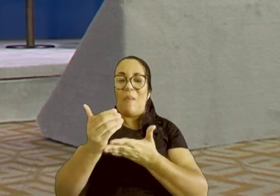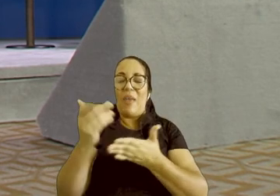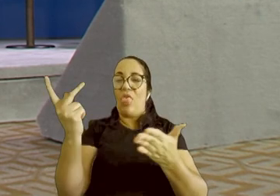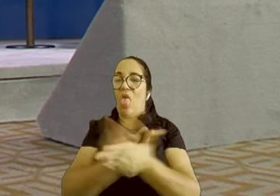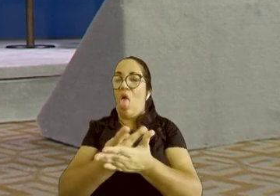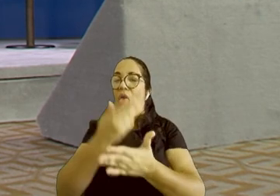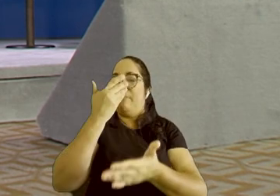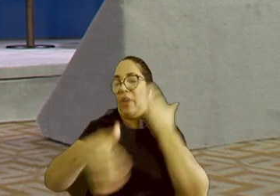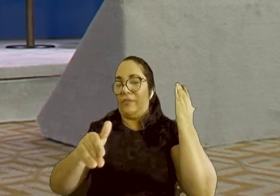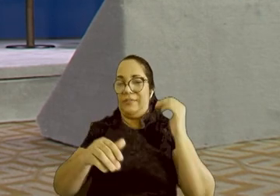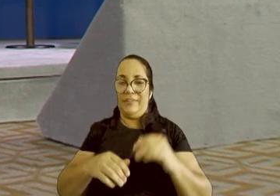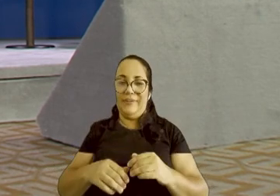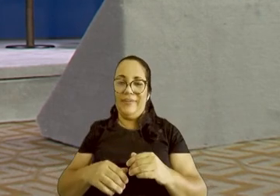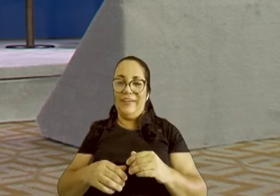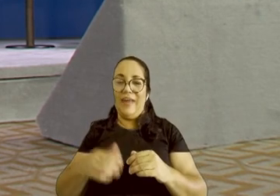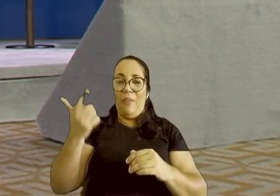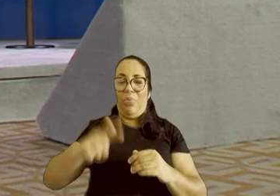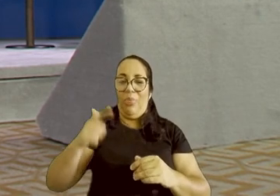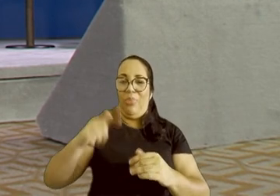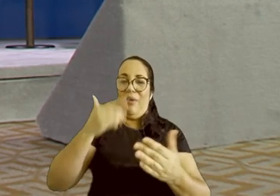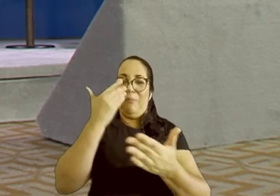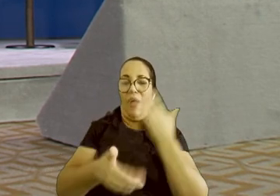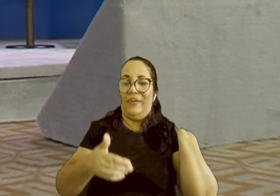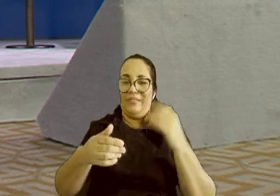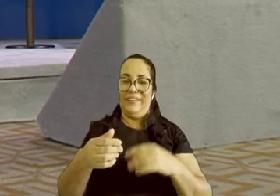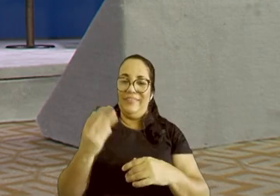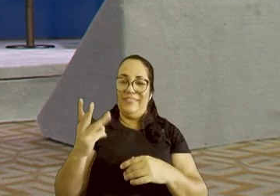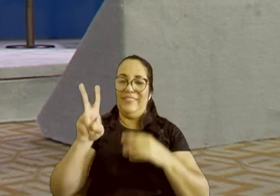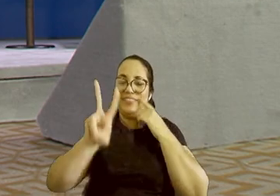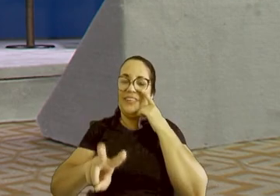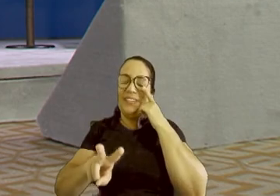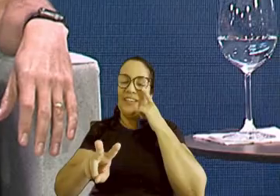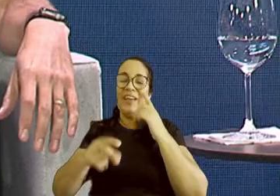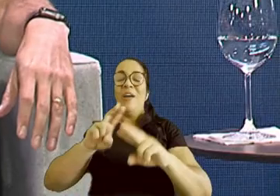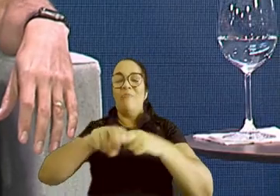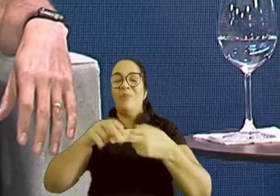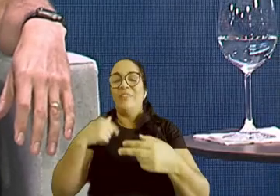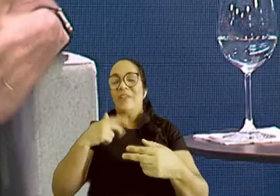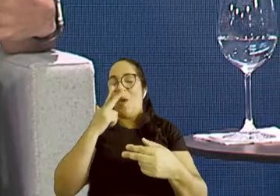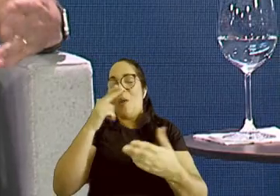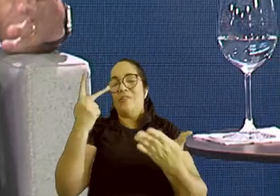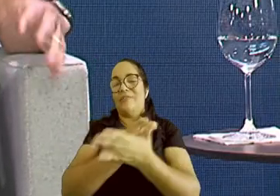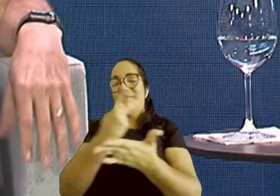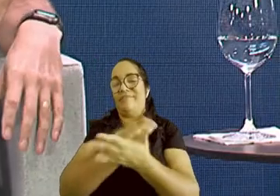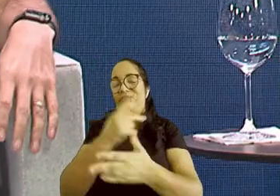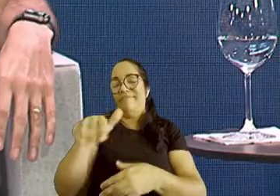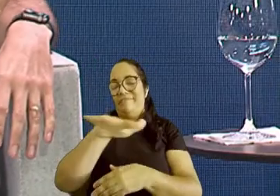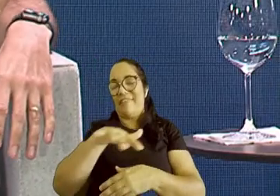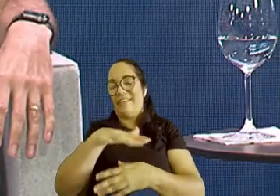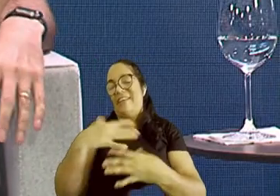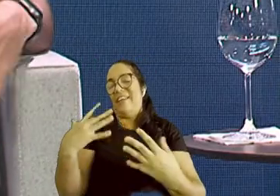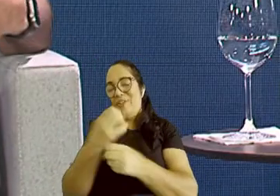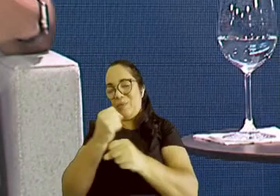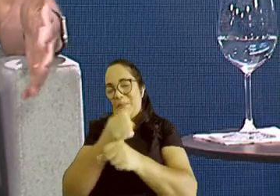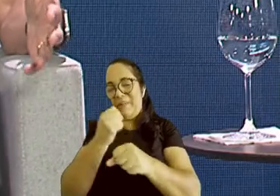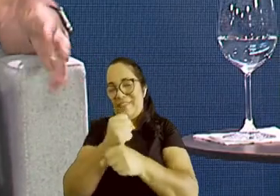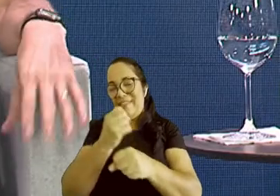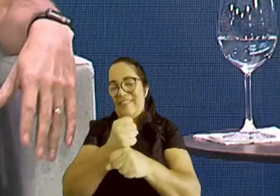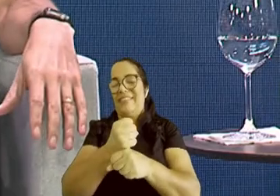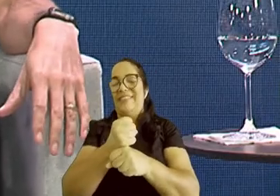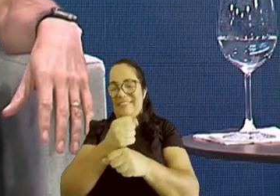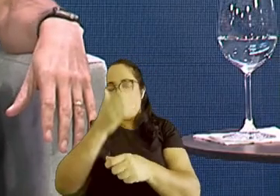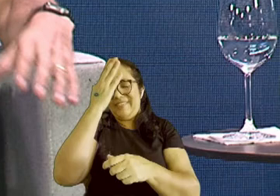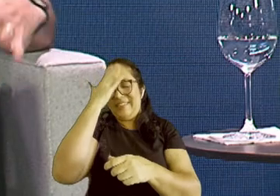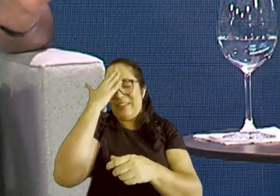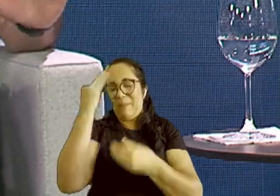eu errei um pouco nessa nessa jornada aí de fã e eu nem nem eu tenho até uma Eu Tive Um Desafio maior